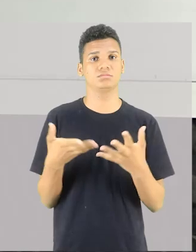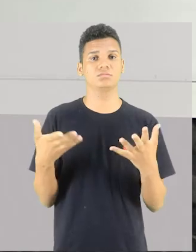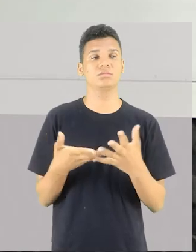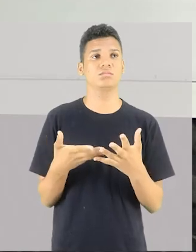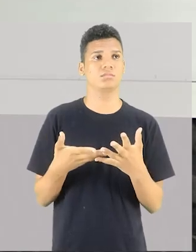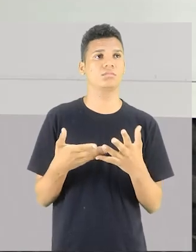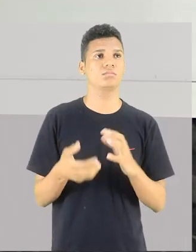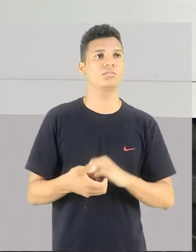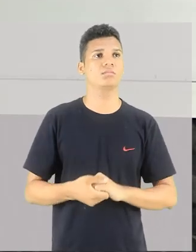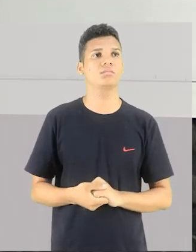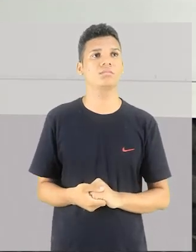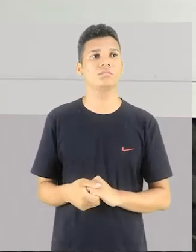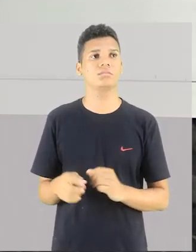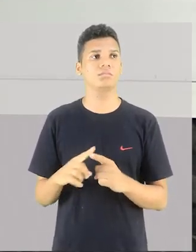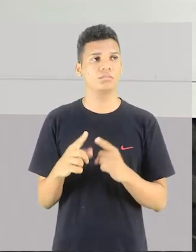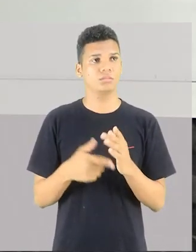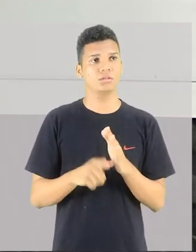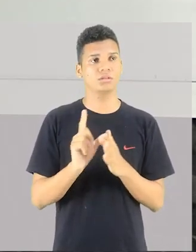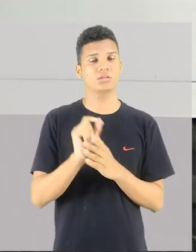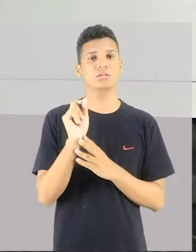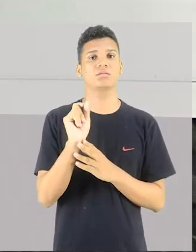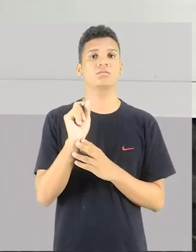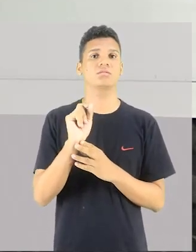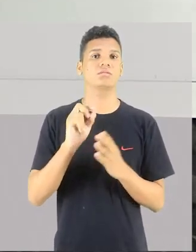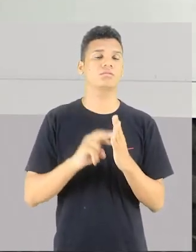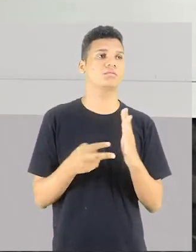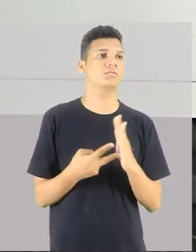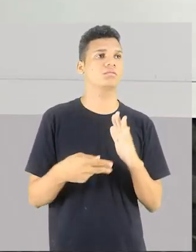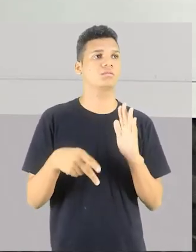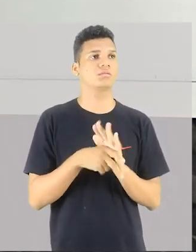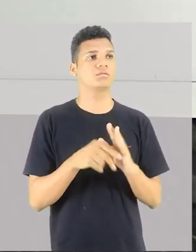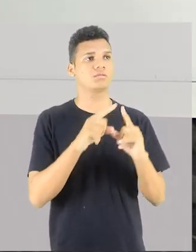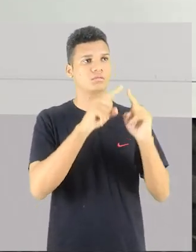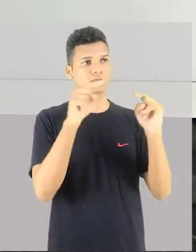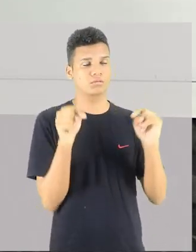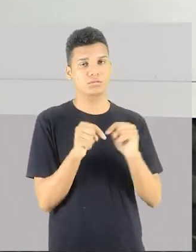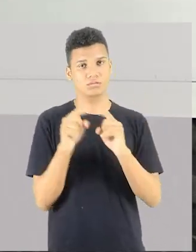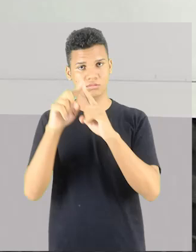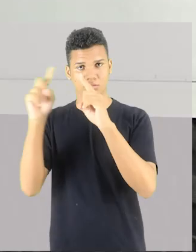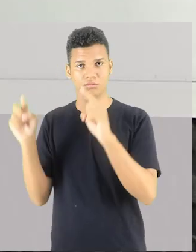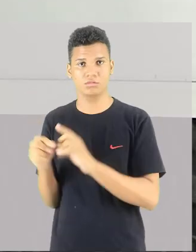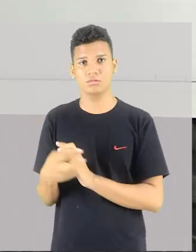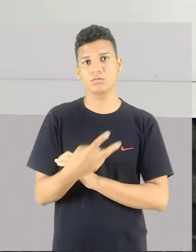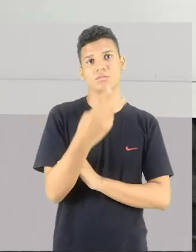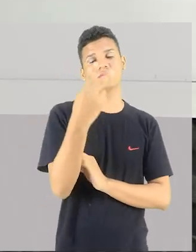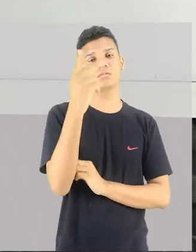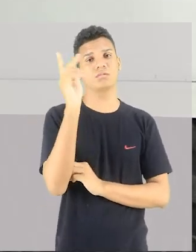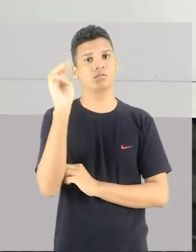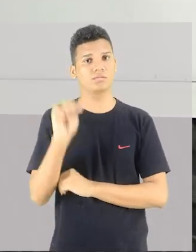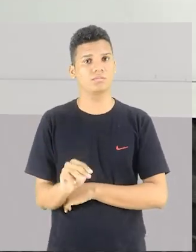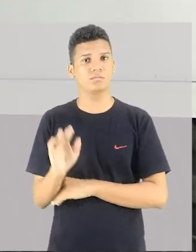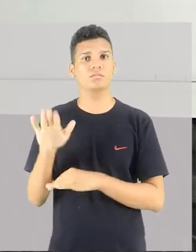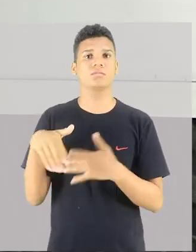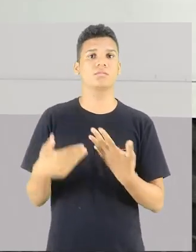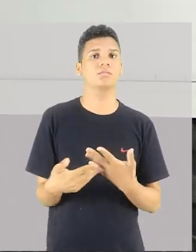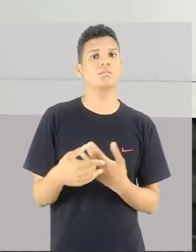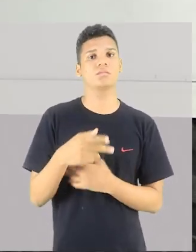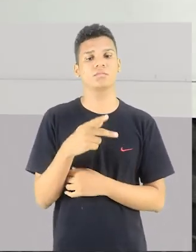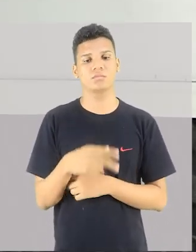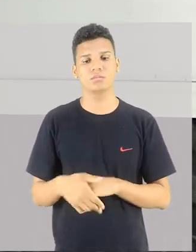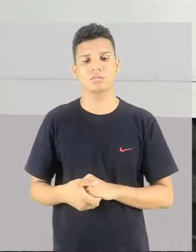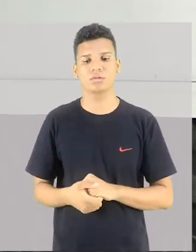de cobertura são esses dois círculos de Raio 2 Km ora área de um círculo é pi R